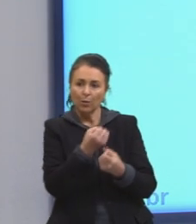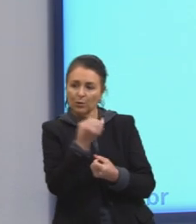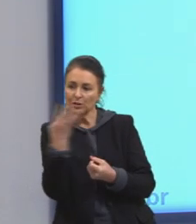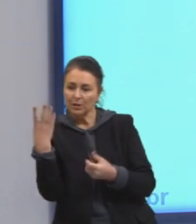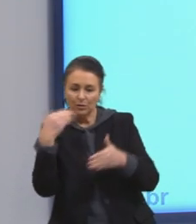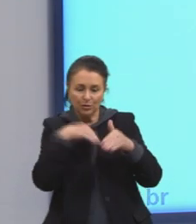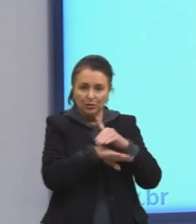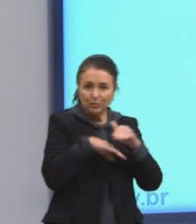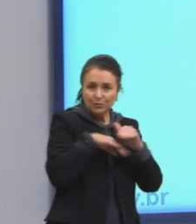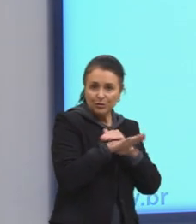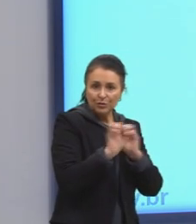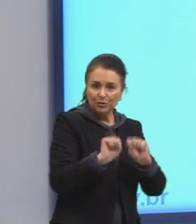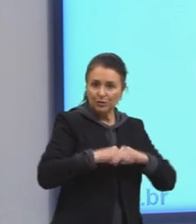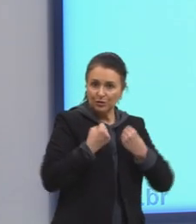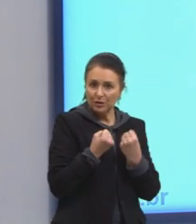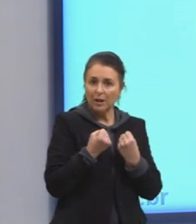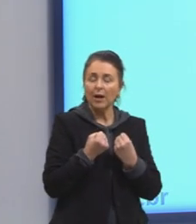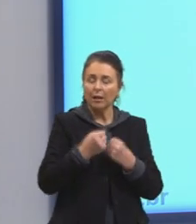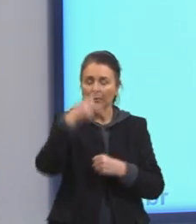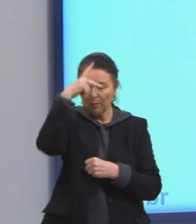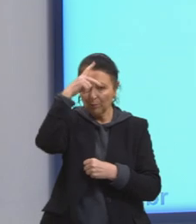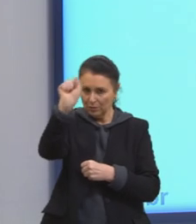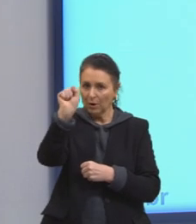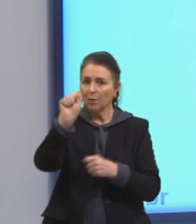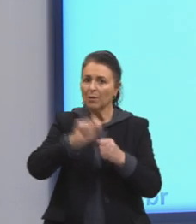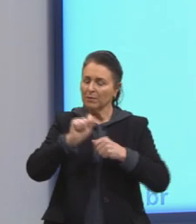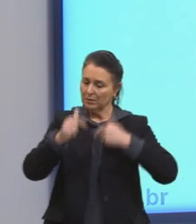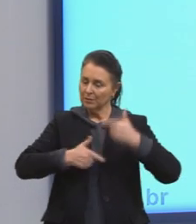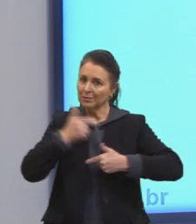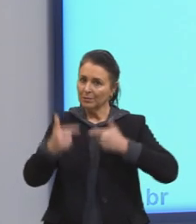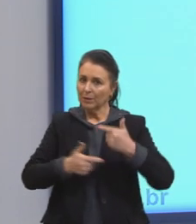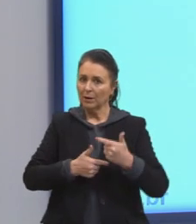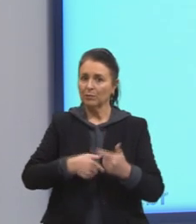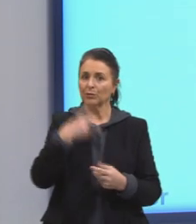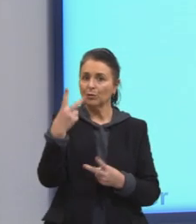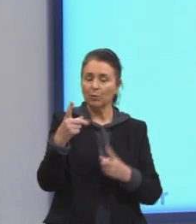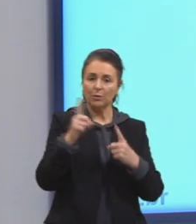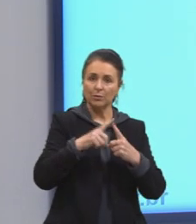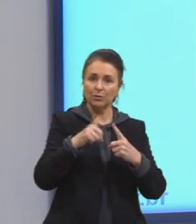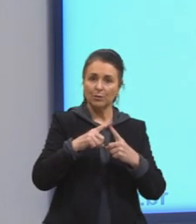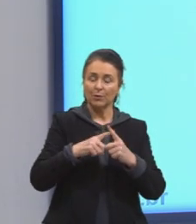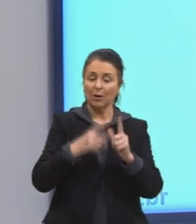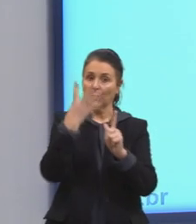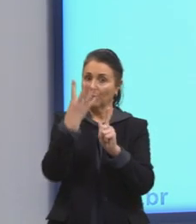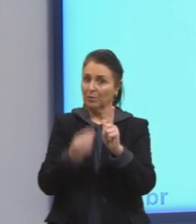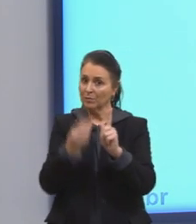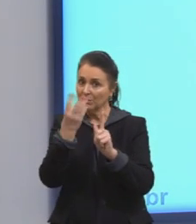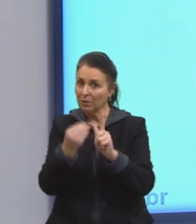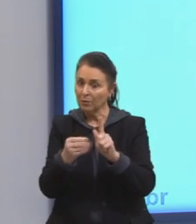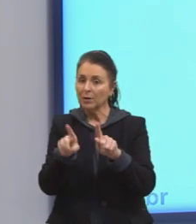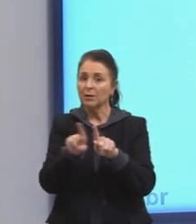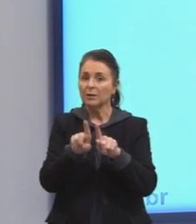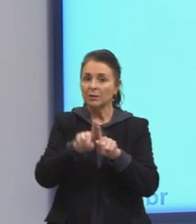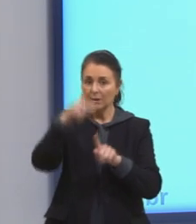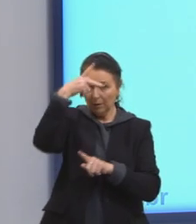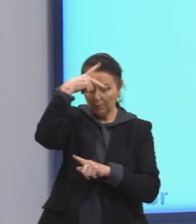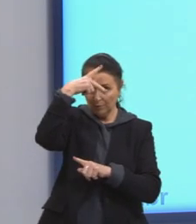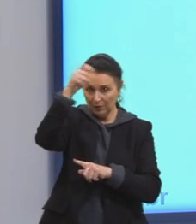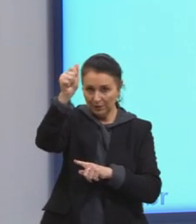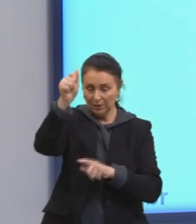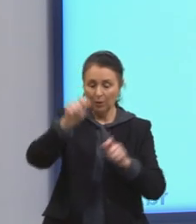ela tem potencial para realizar trabalho então a gente tem dois tipos que é o potencial gravitacional e a potencial